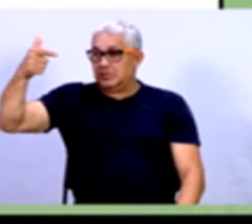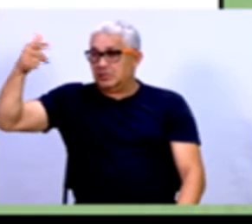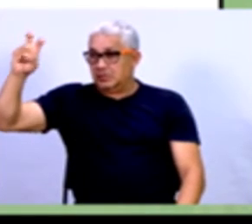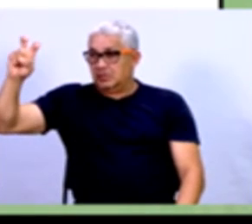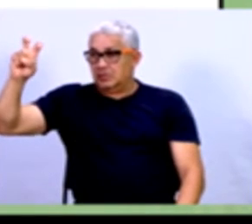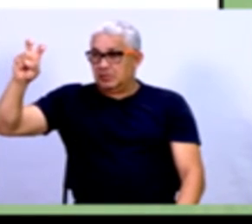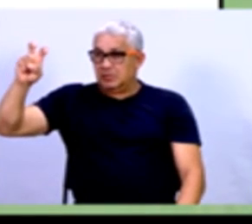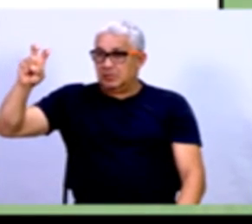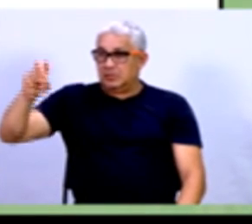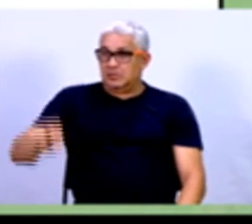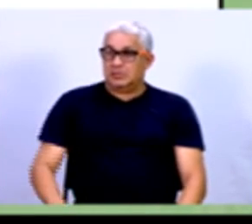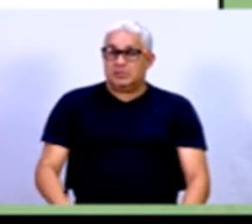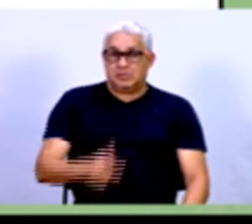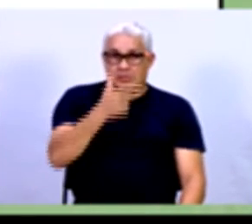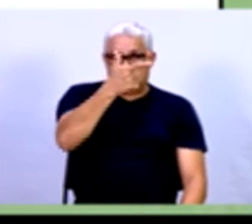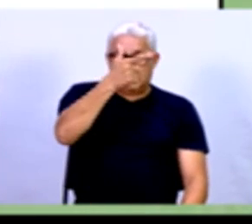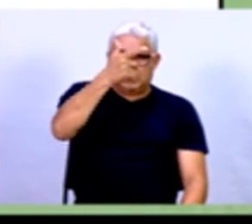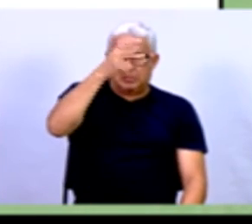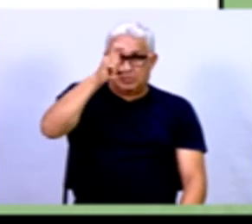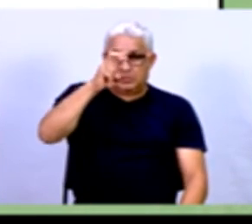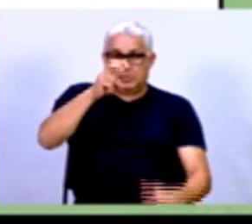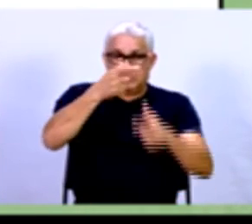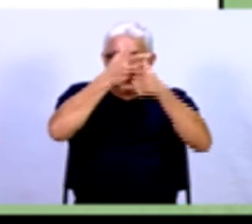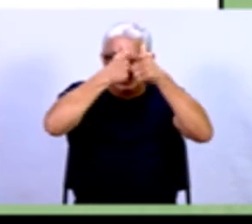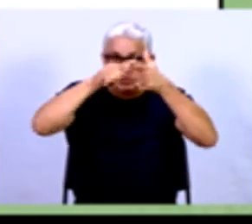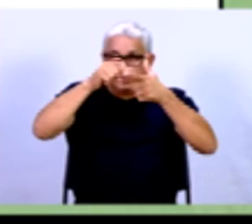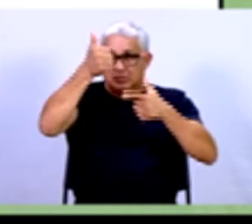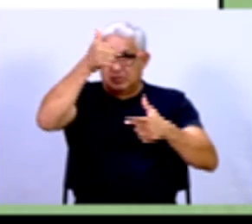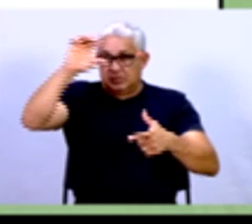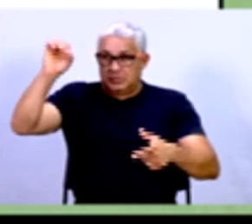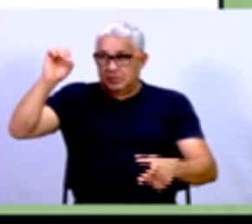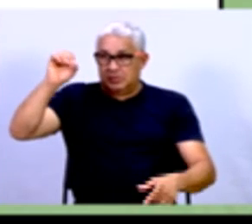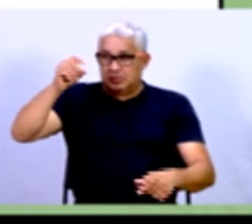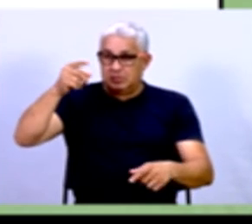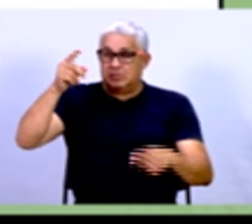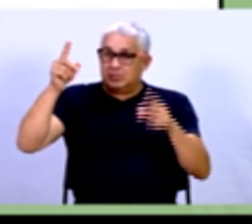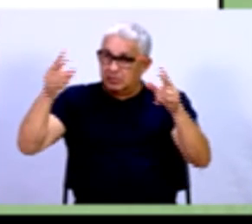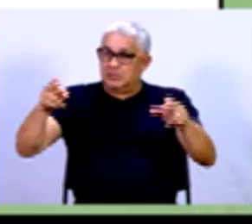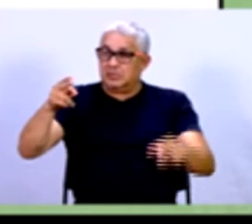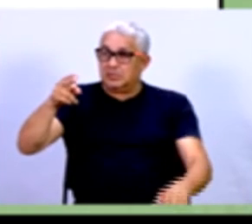25 divididos por 100 é igual a 0,25. Então, a gente tem igual